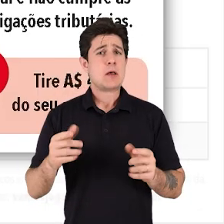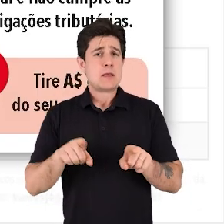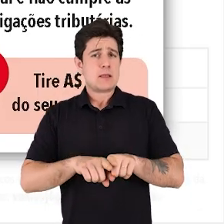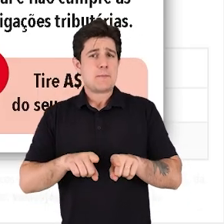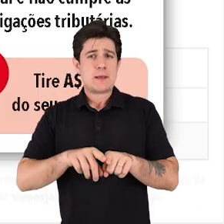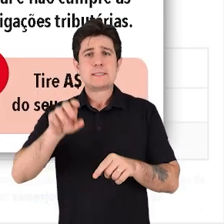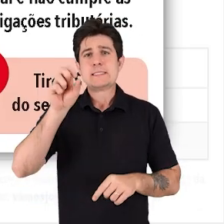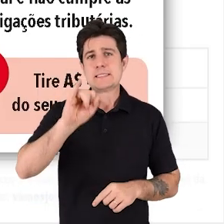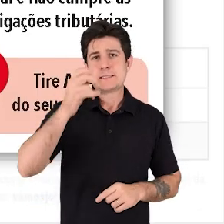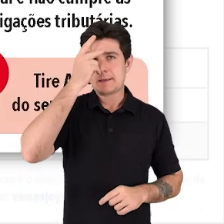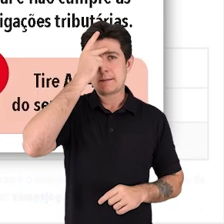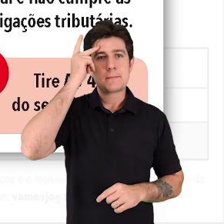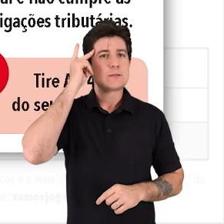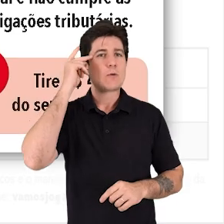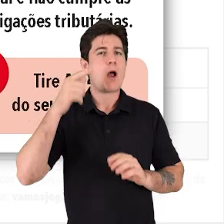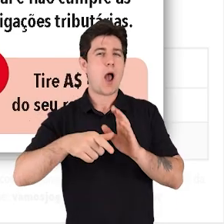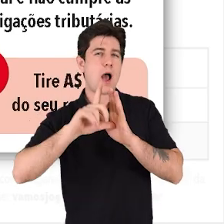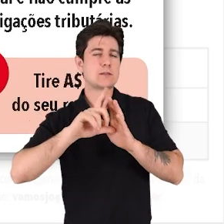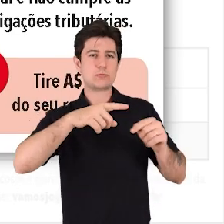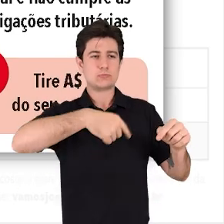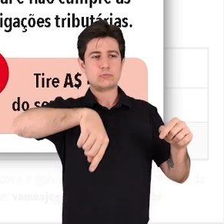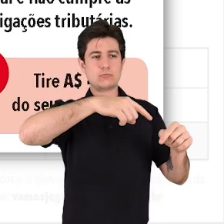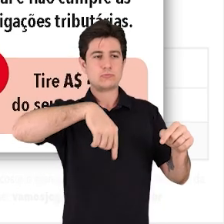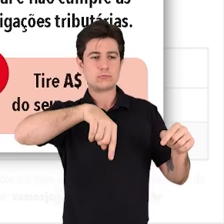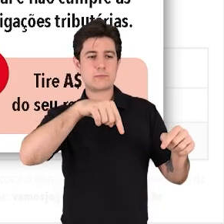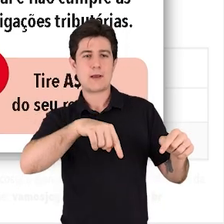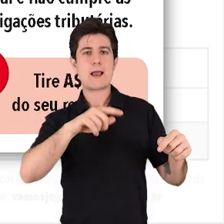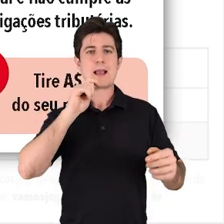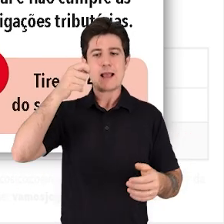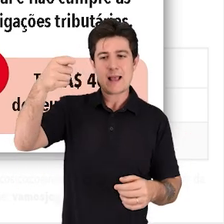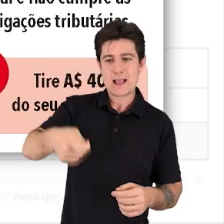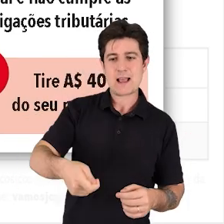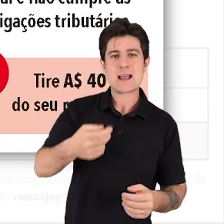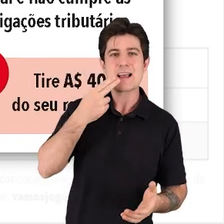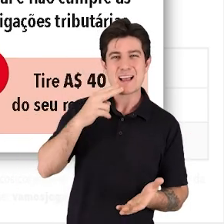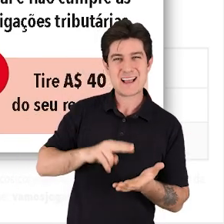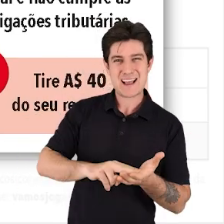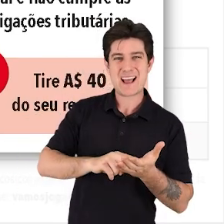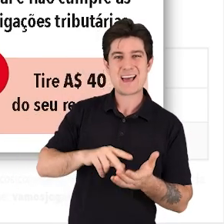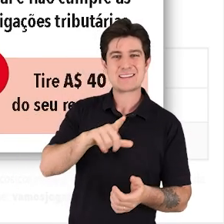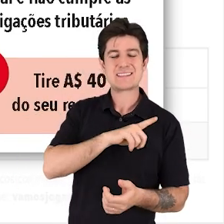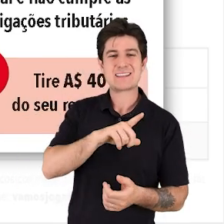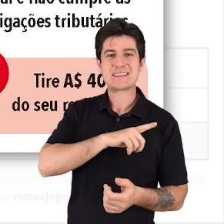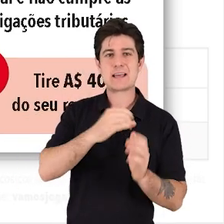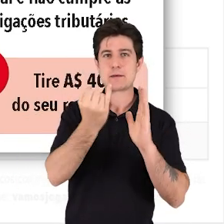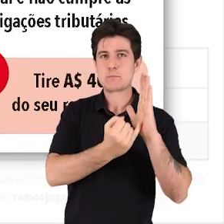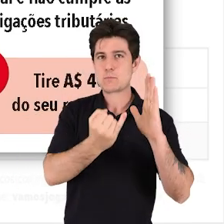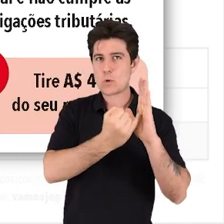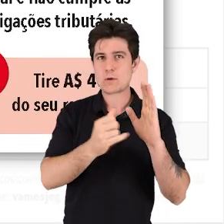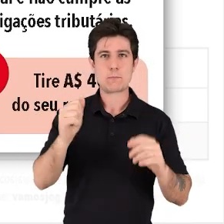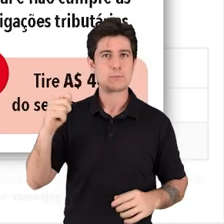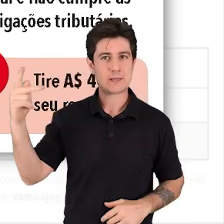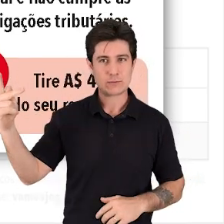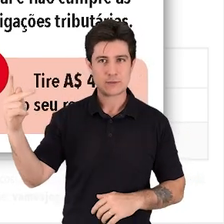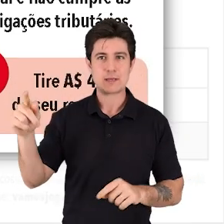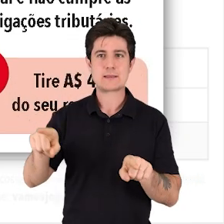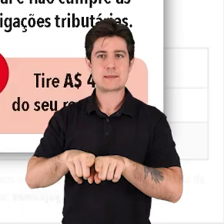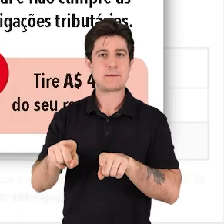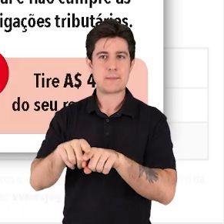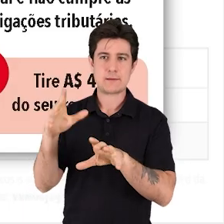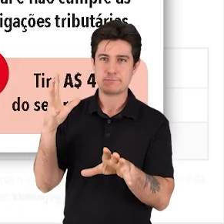O procedimento será parecido na situação em que o jogador tenha tirado contribuições previdenciárias na roleta das obrigações.